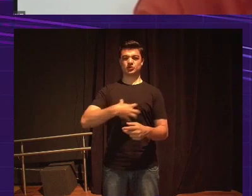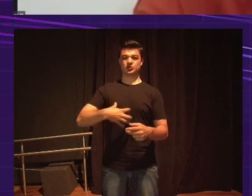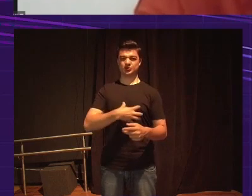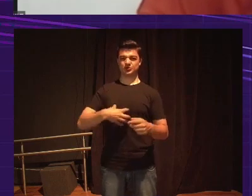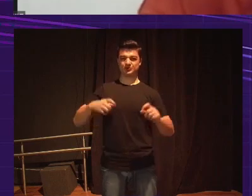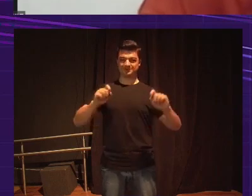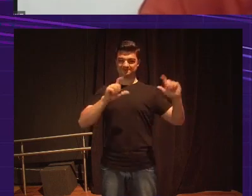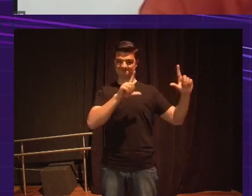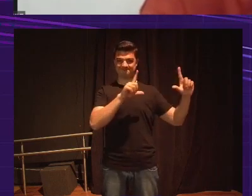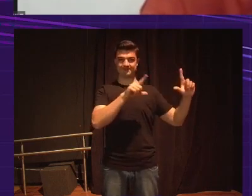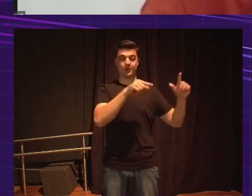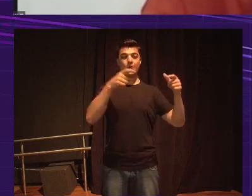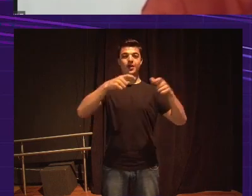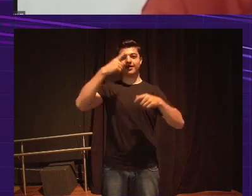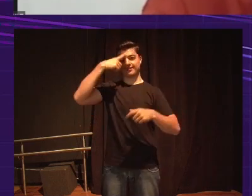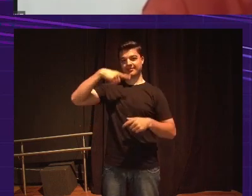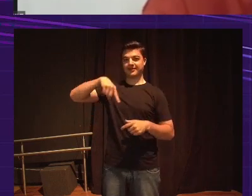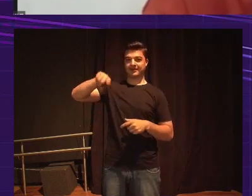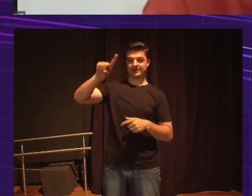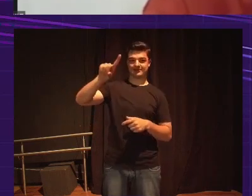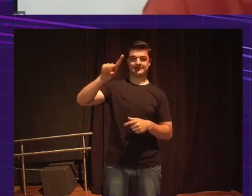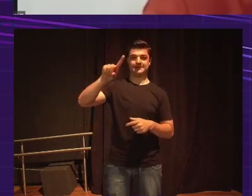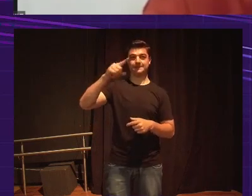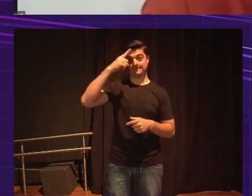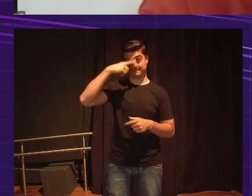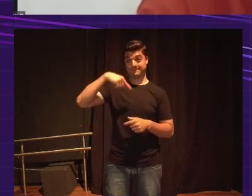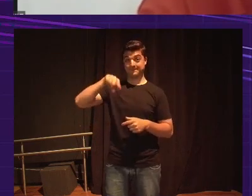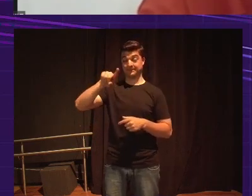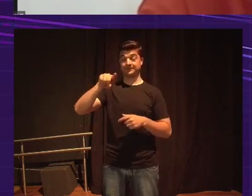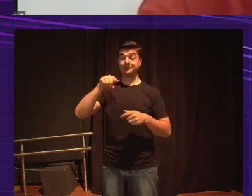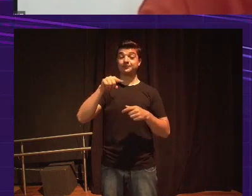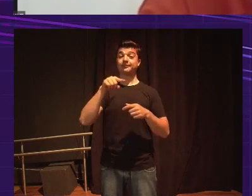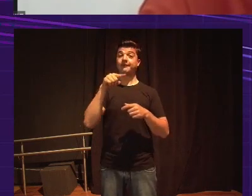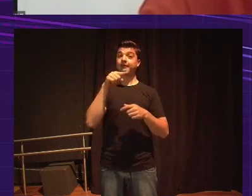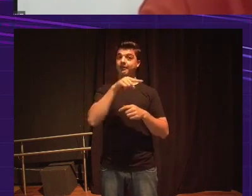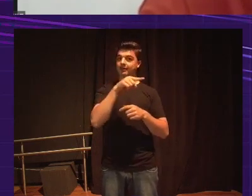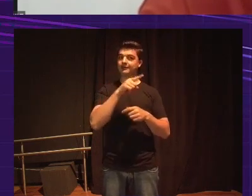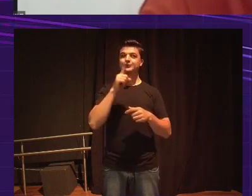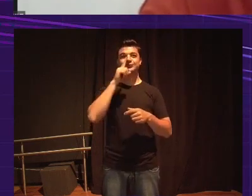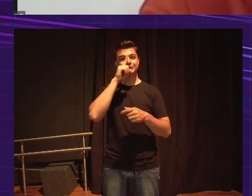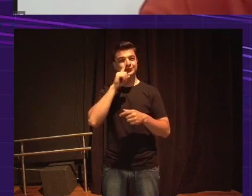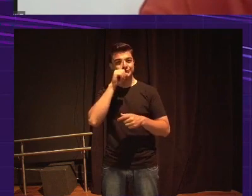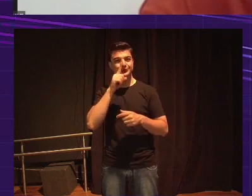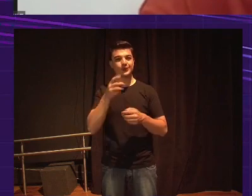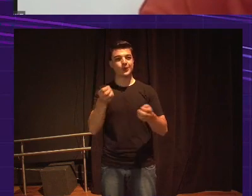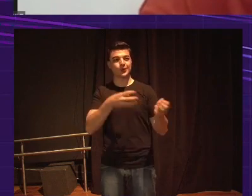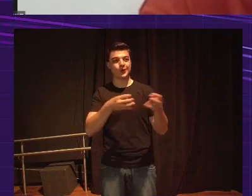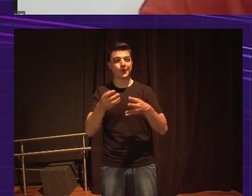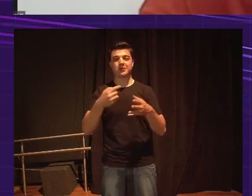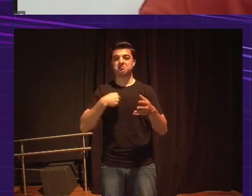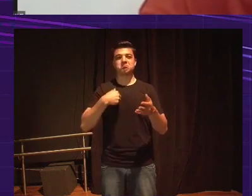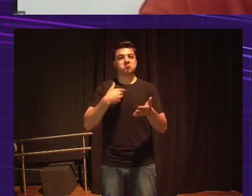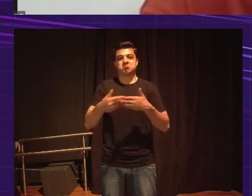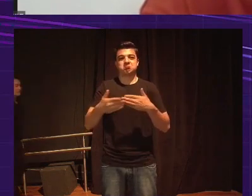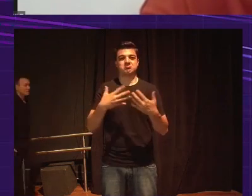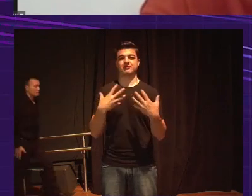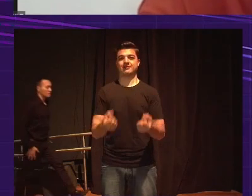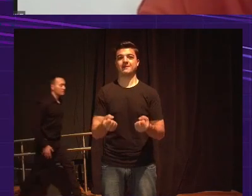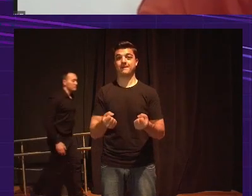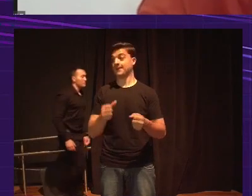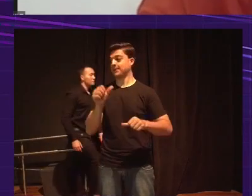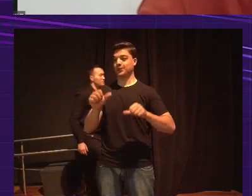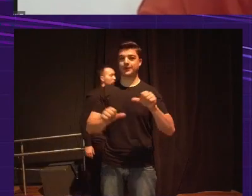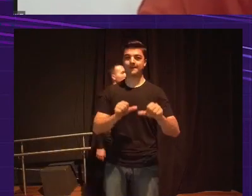num espaço na Tailândia, né, e vale a pena correr riscos e viver experiências que transformam, né, são